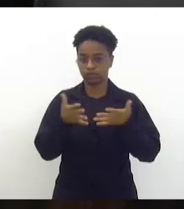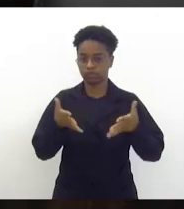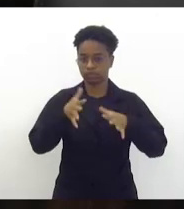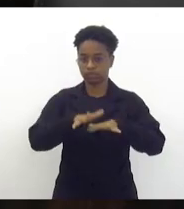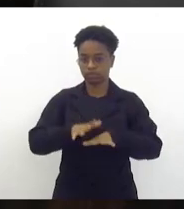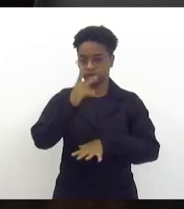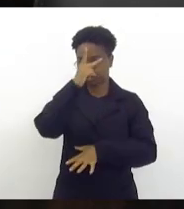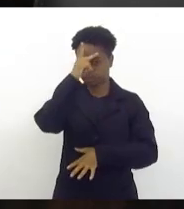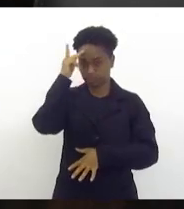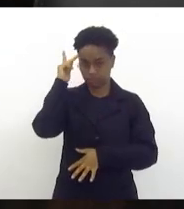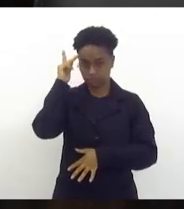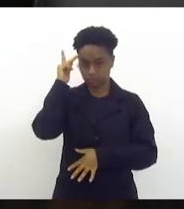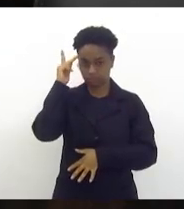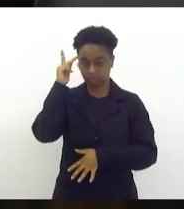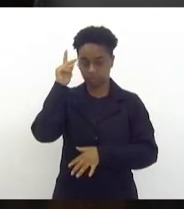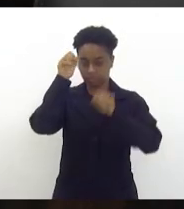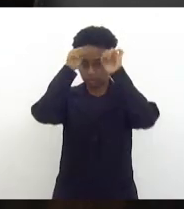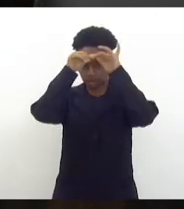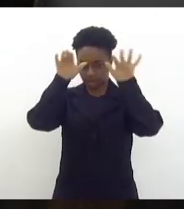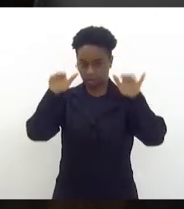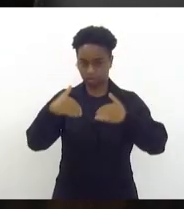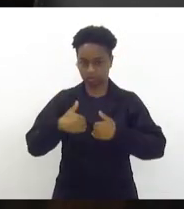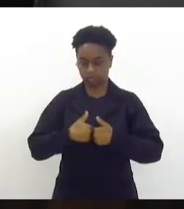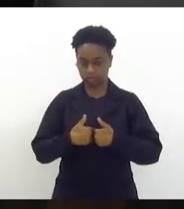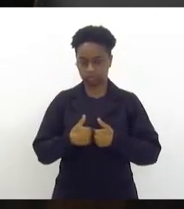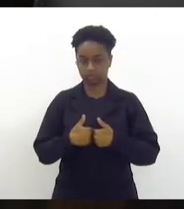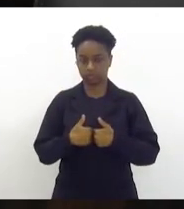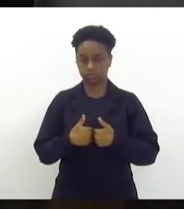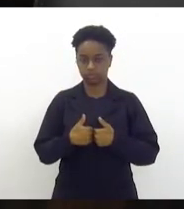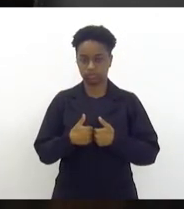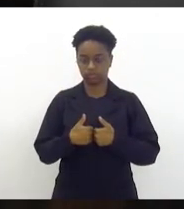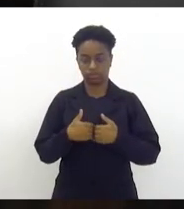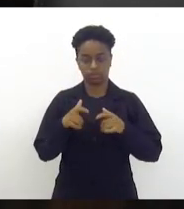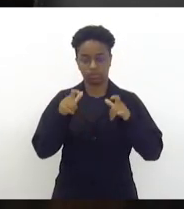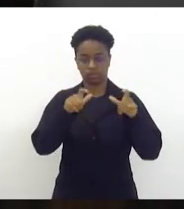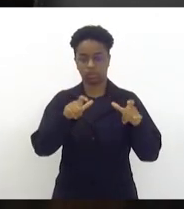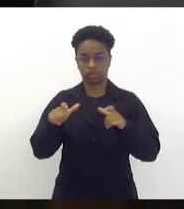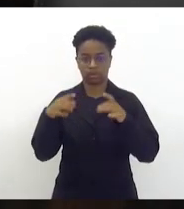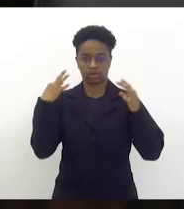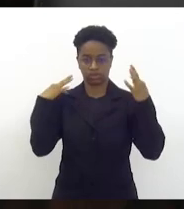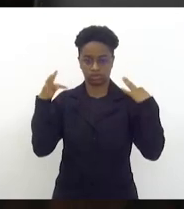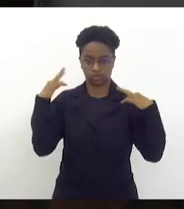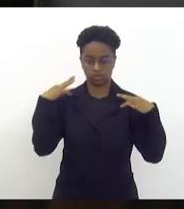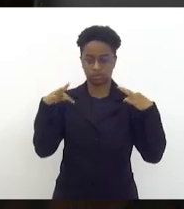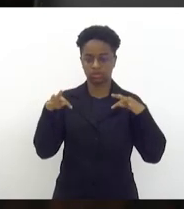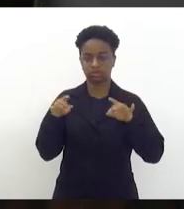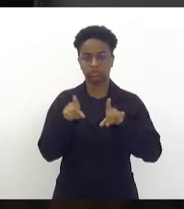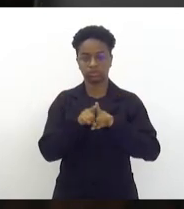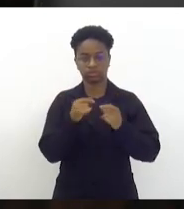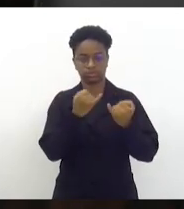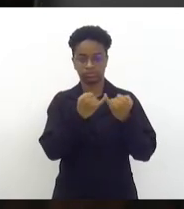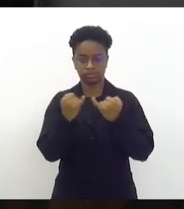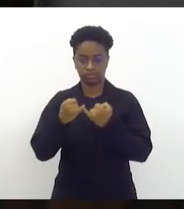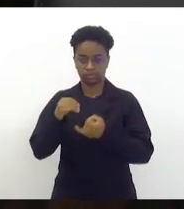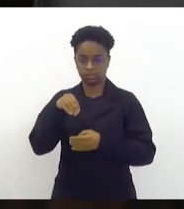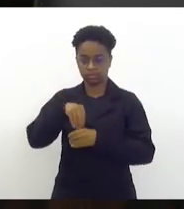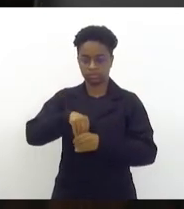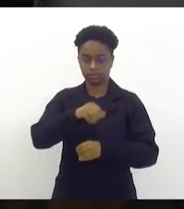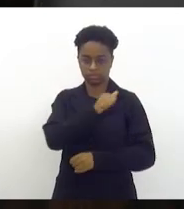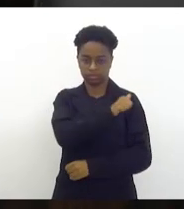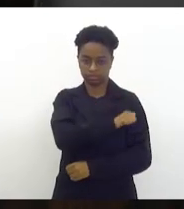com transtorno de aspecto autista em pontos turísticos, hoteleiras e similares, no âmbito do Estado do Rio de